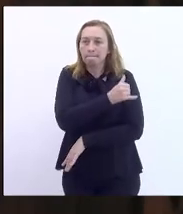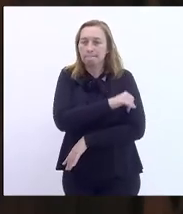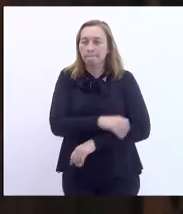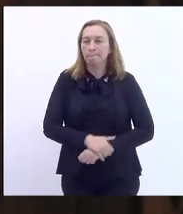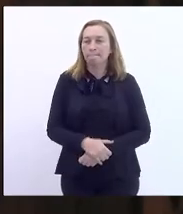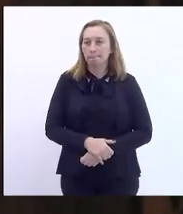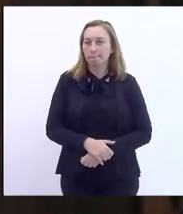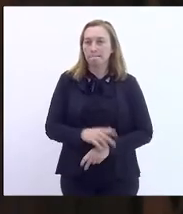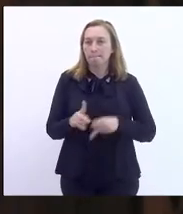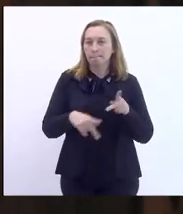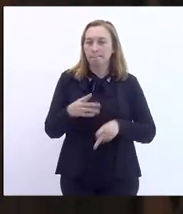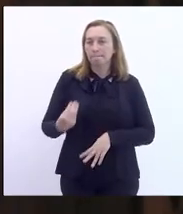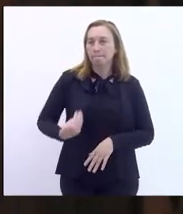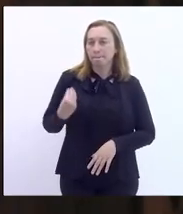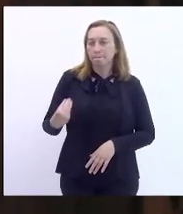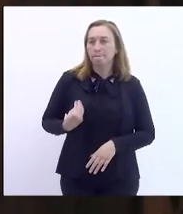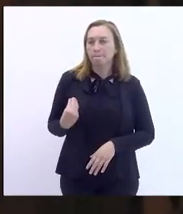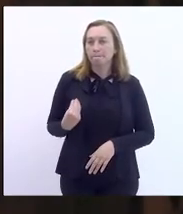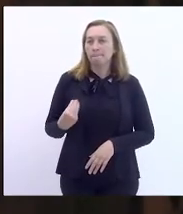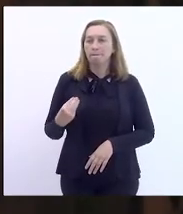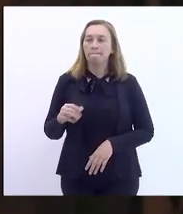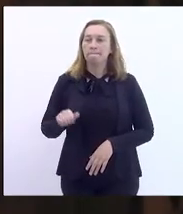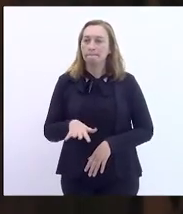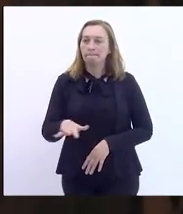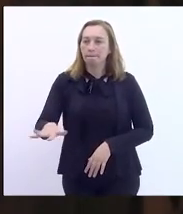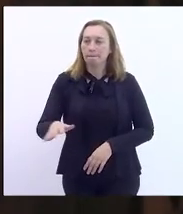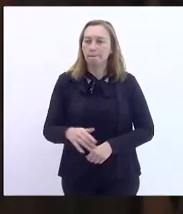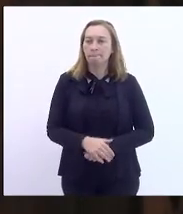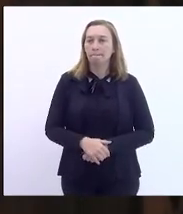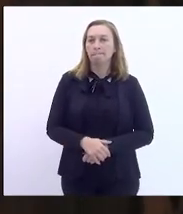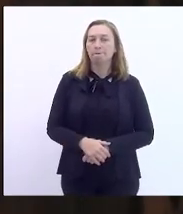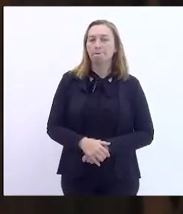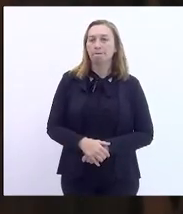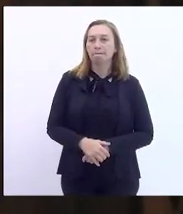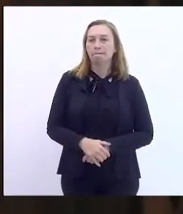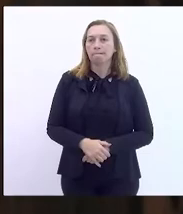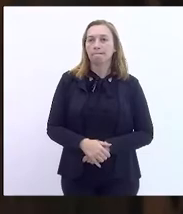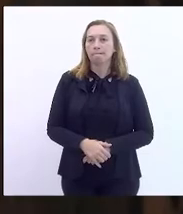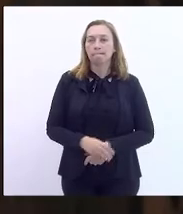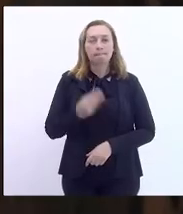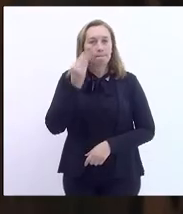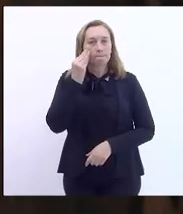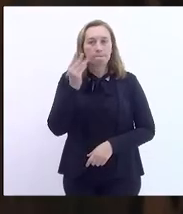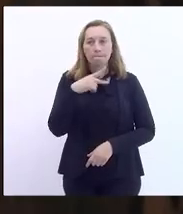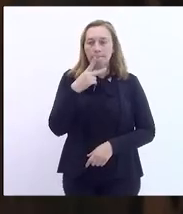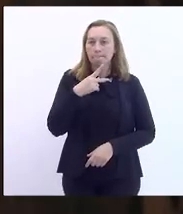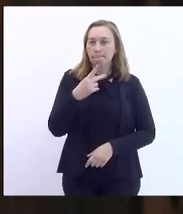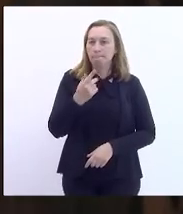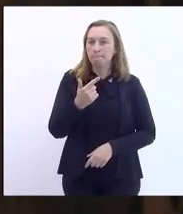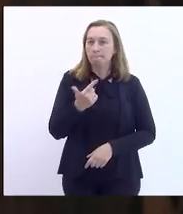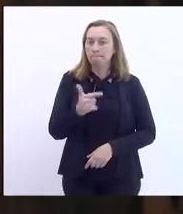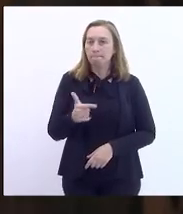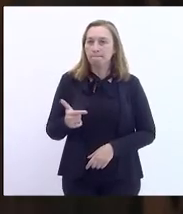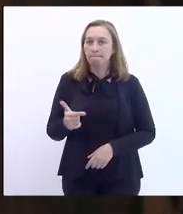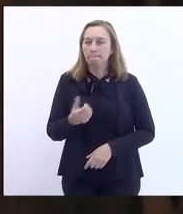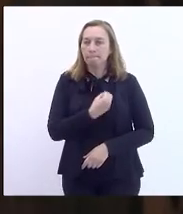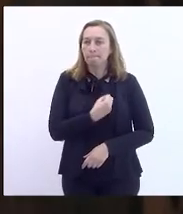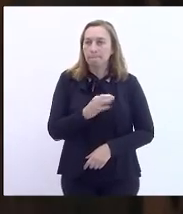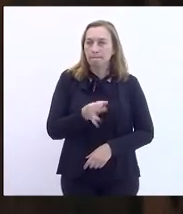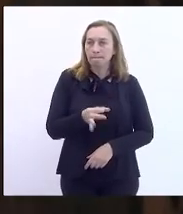que o povo que vive nas favelas Mônica disse que não teve demanda específica